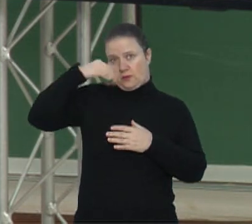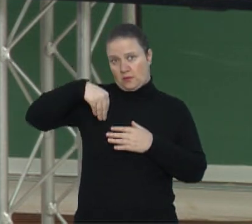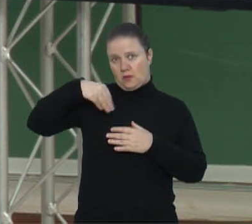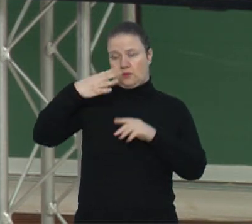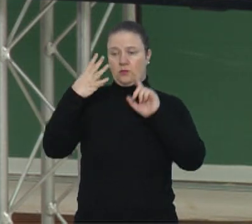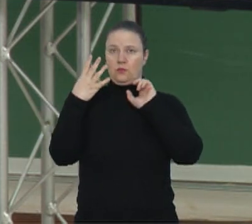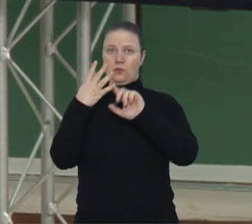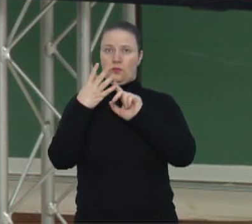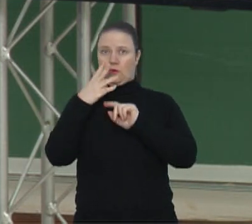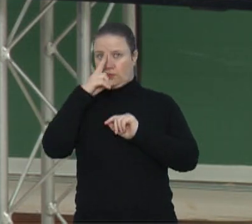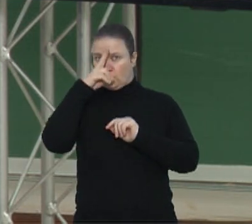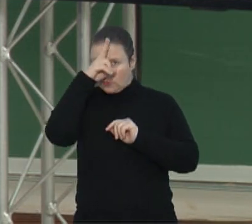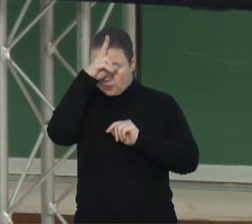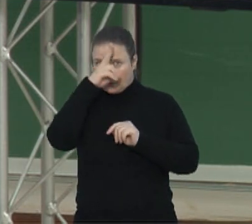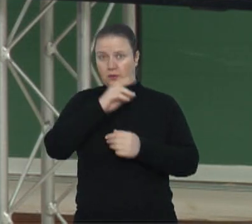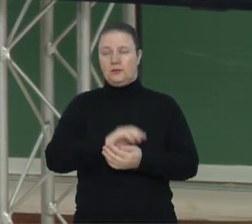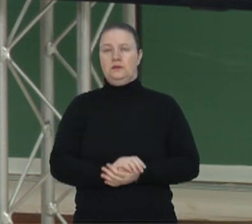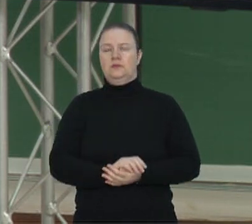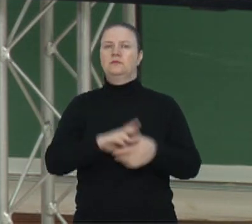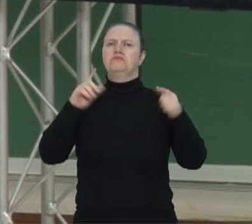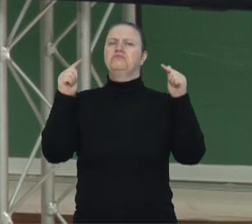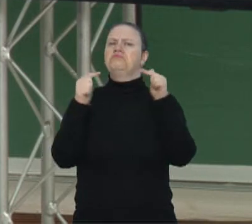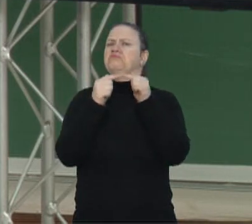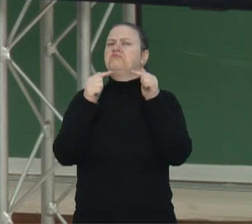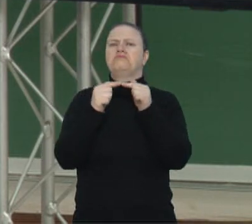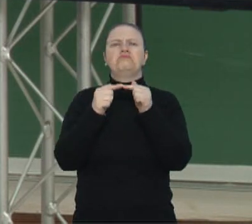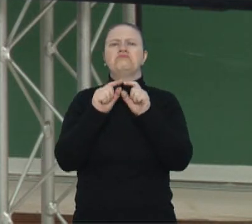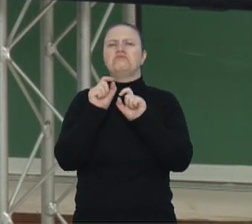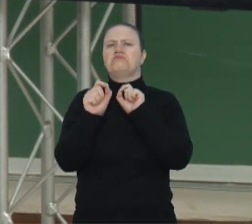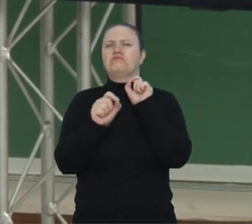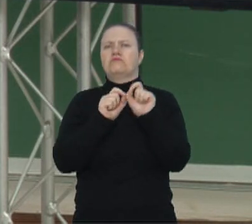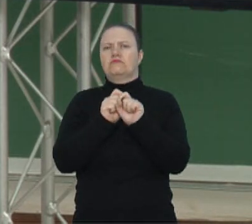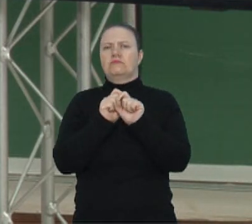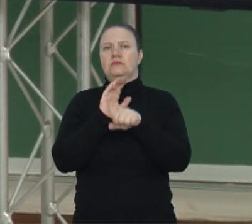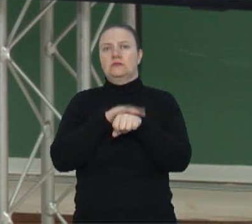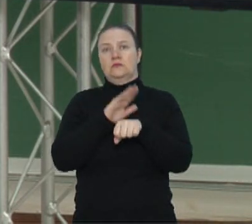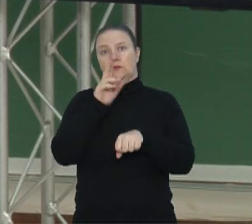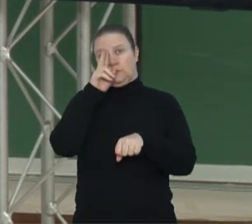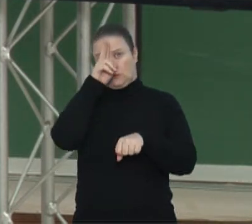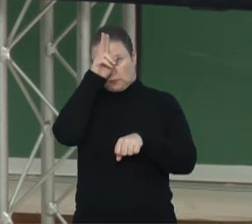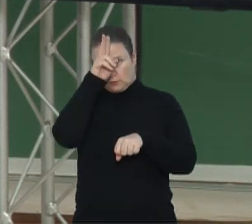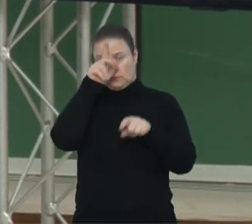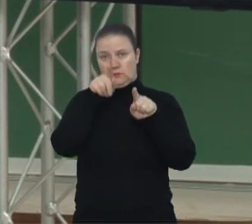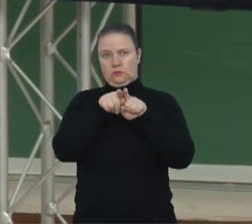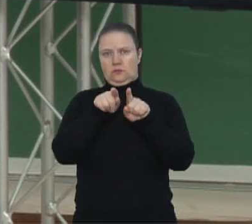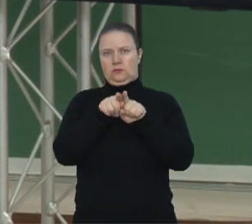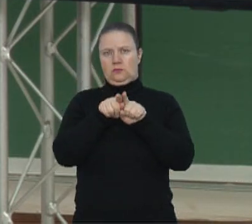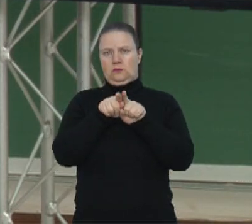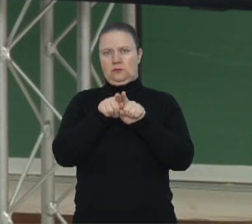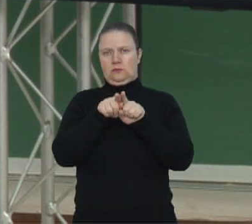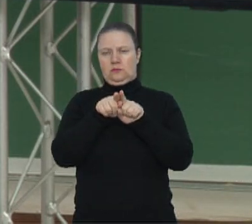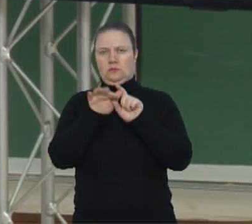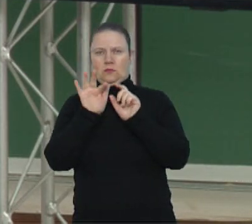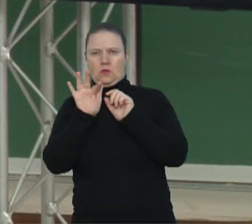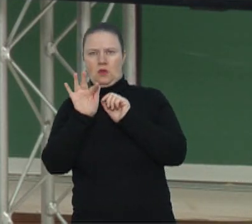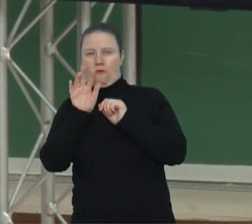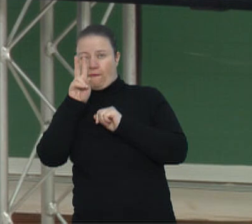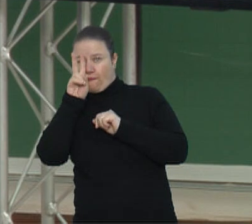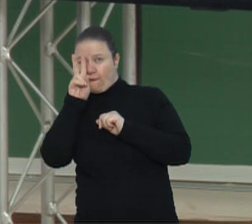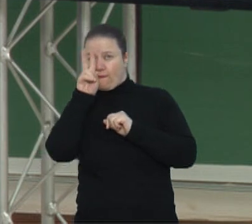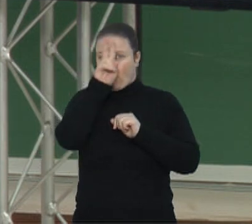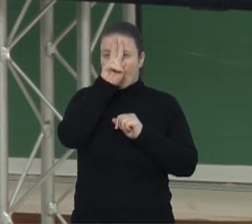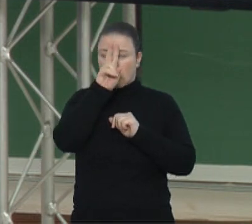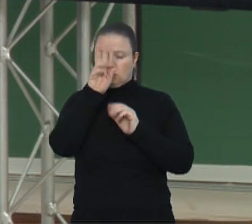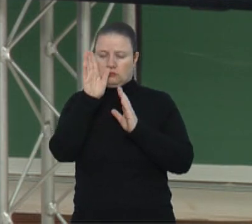Então, tem essa combinação com uma intensidade maior. Eu coloco uma força mesmo na palmada, em